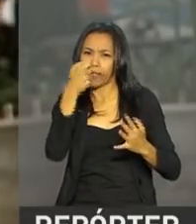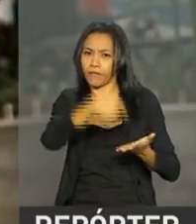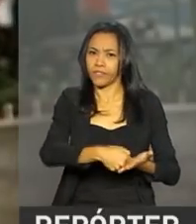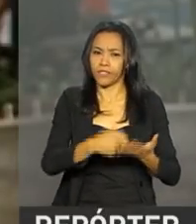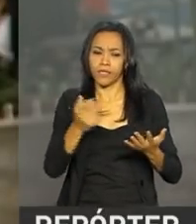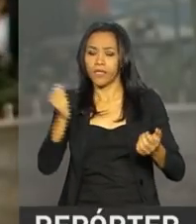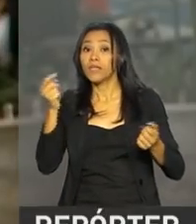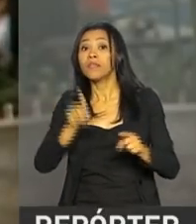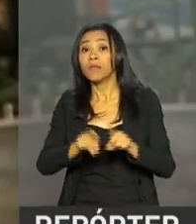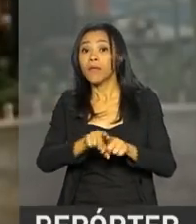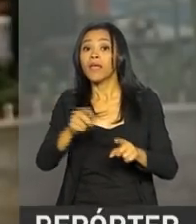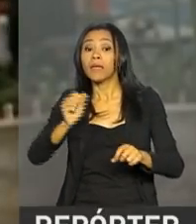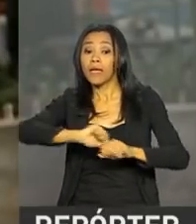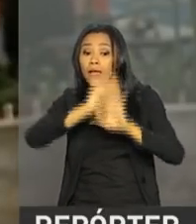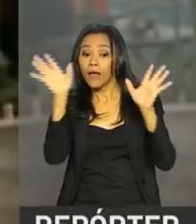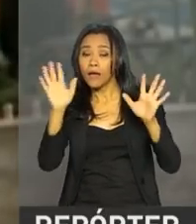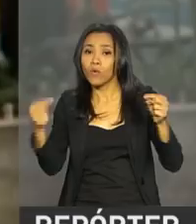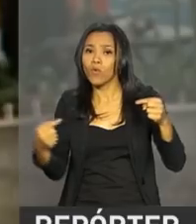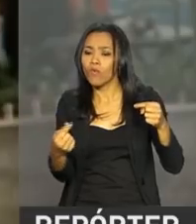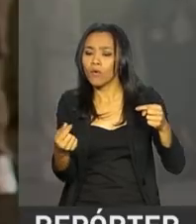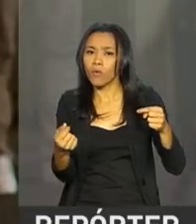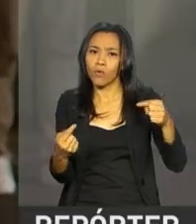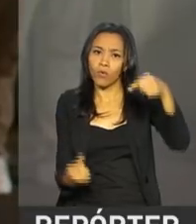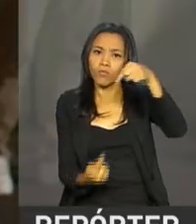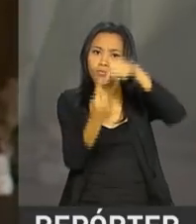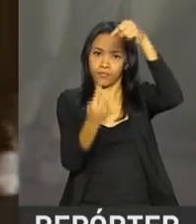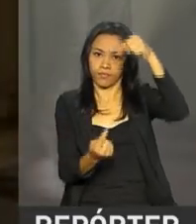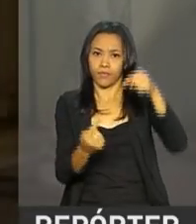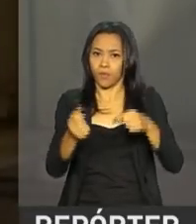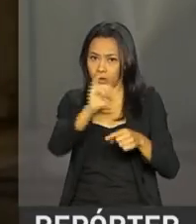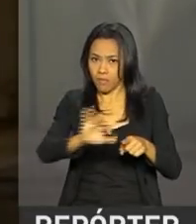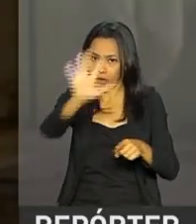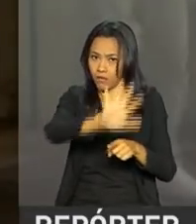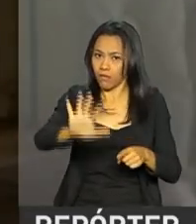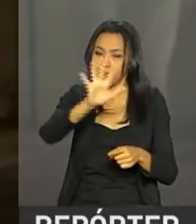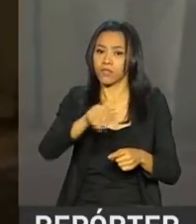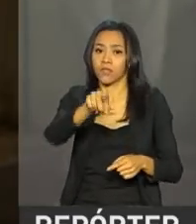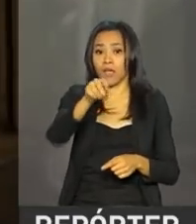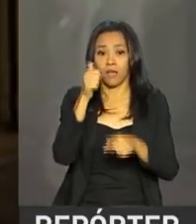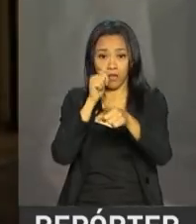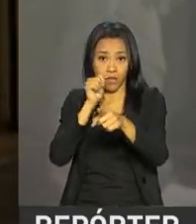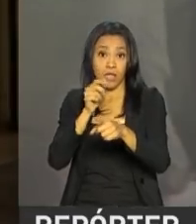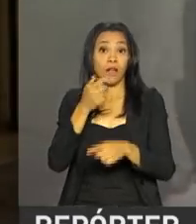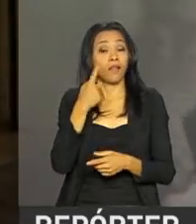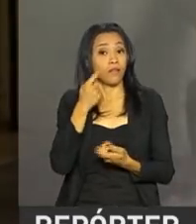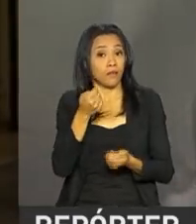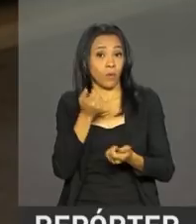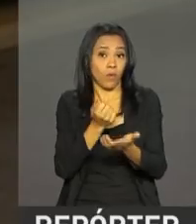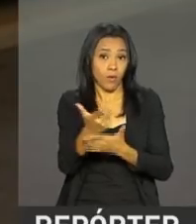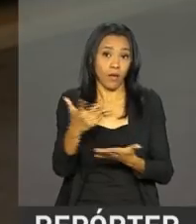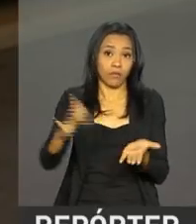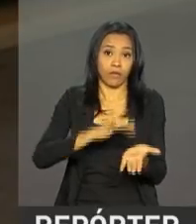produto o qual serviço está ligado a esse preço daí se as novas regras já existissem quando daiane tentou comprar um tablet para